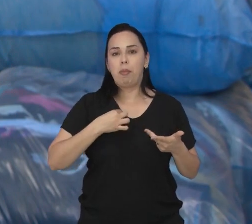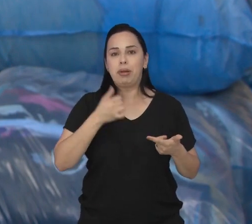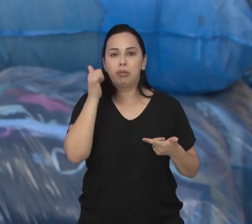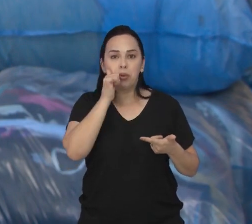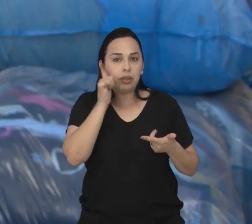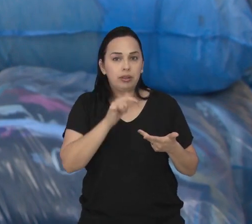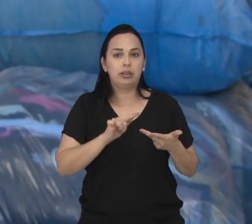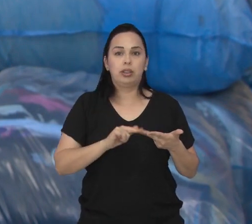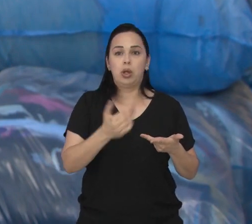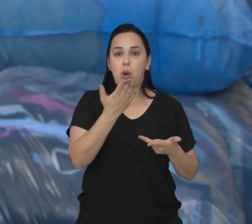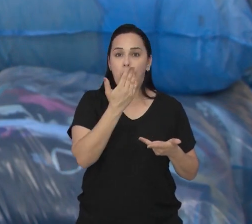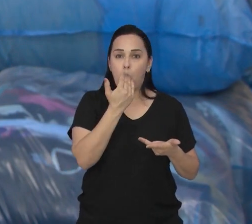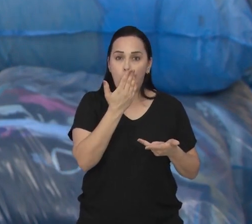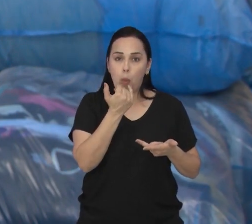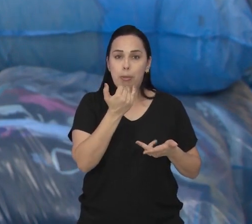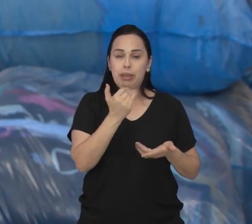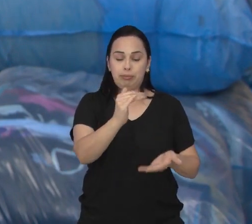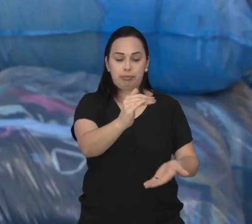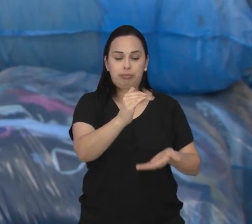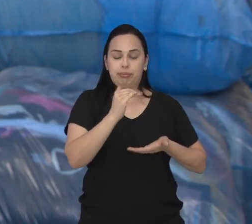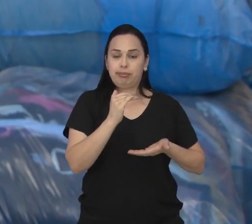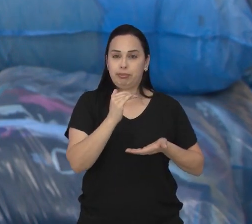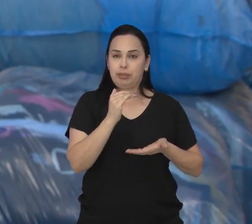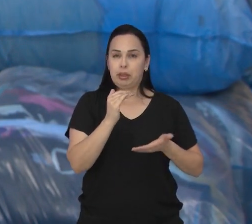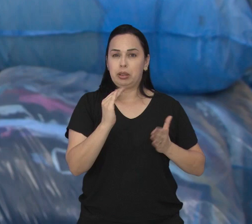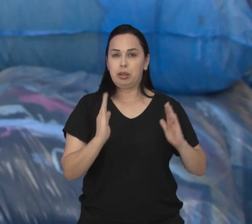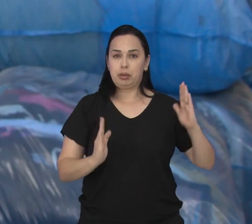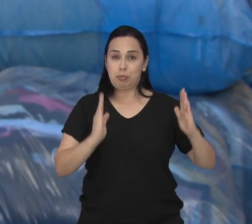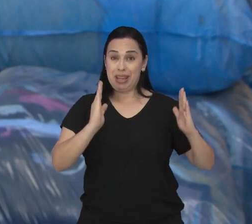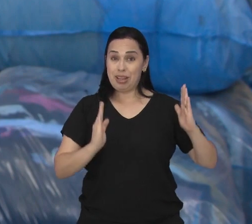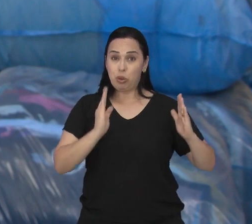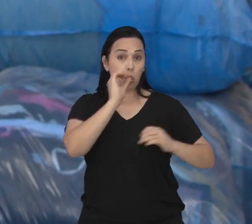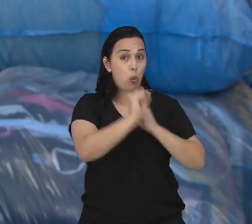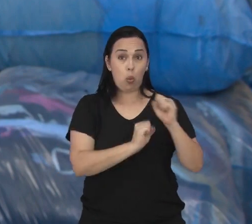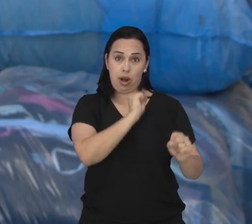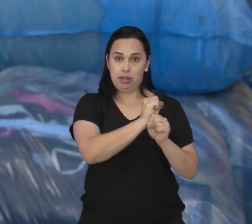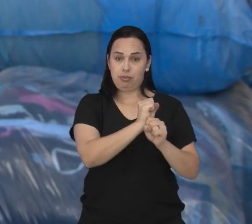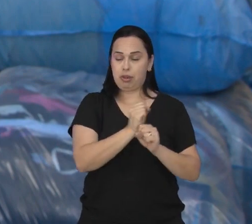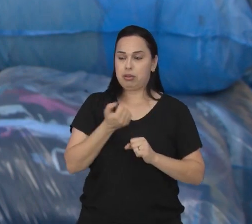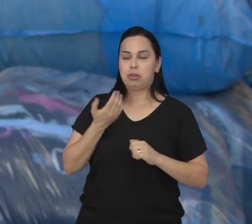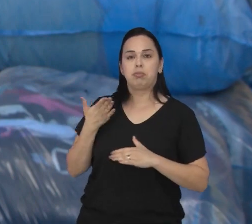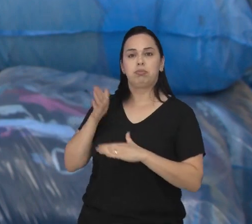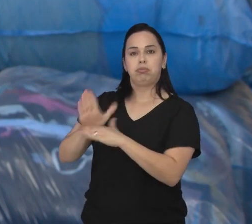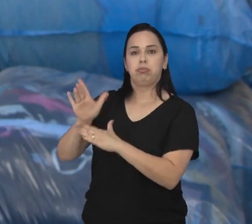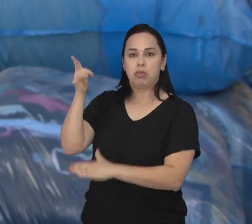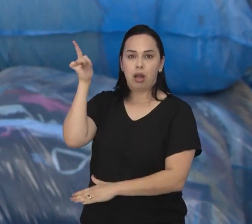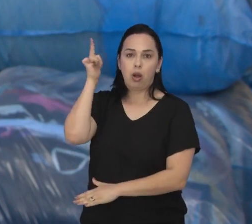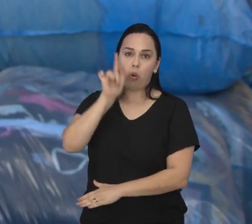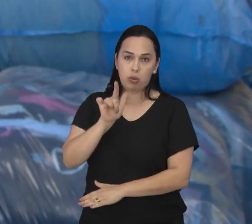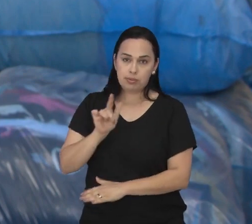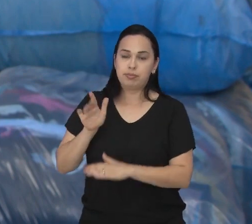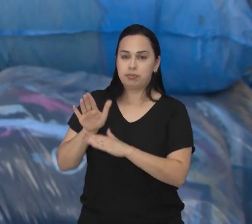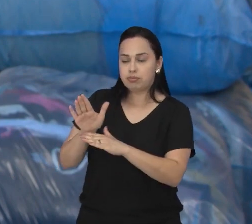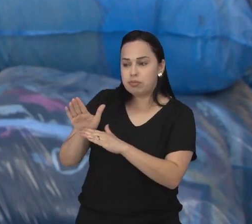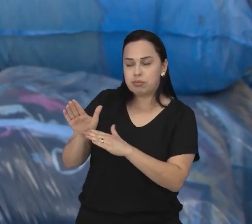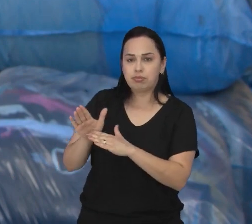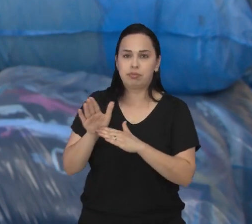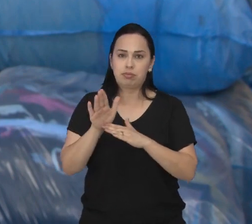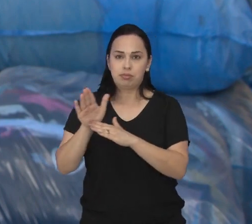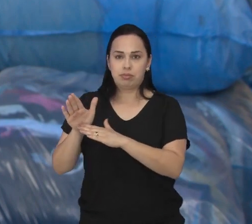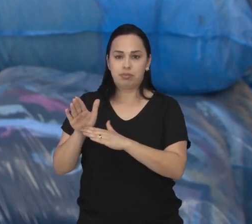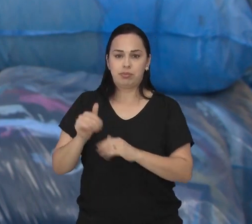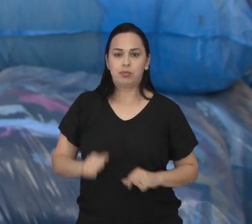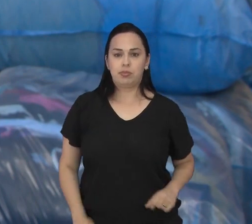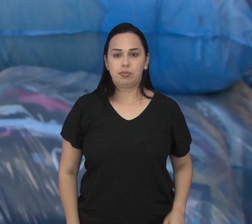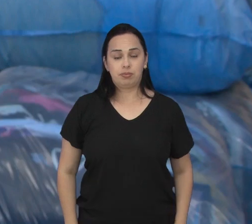roupas femininas, alimentos não perecíveis durante todo o ano para conseguir atender essa demanda